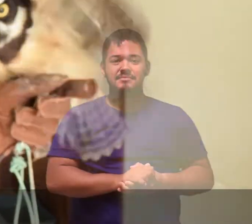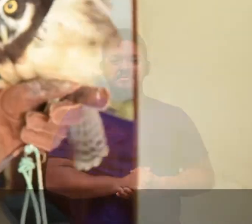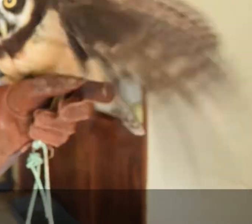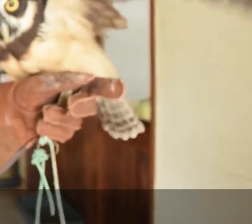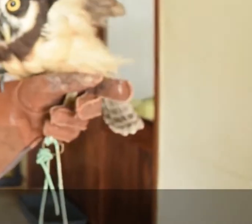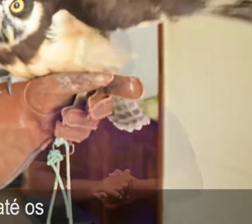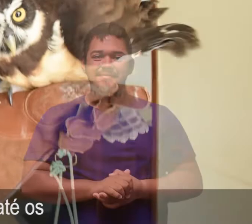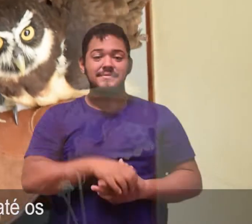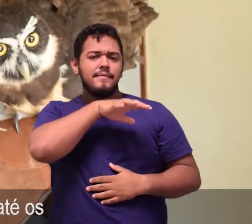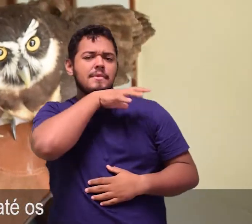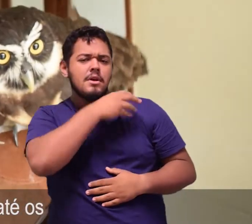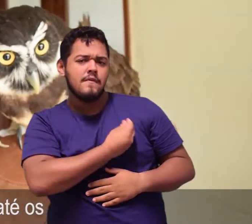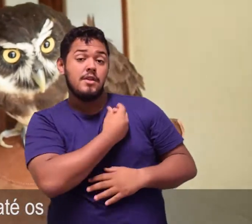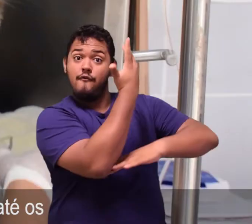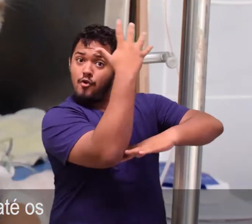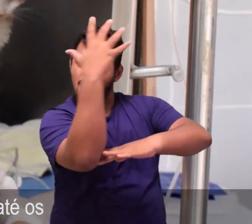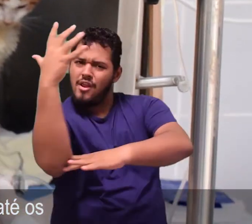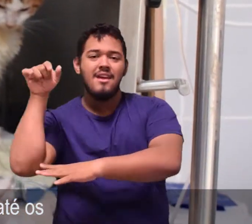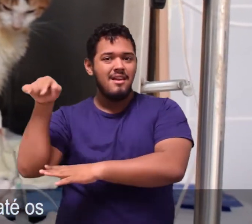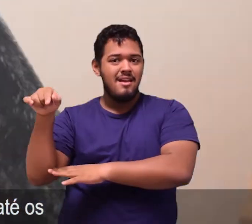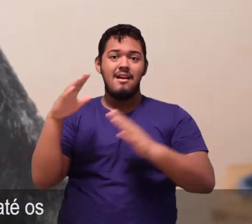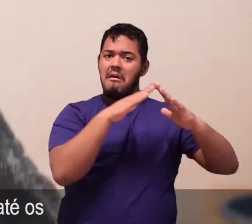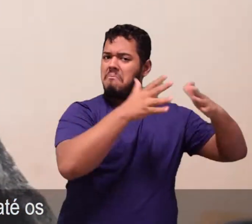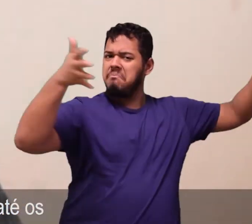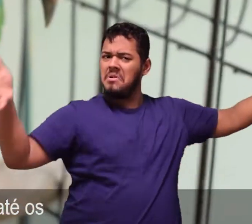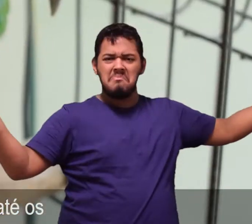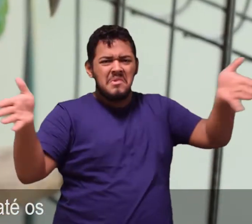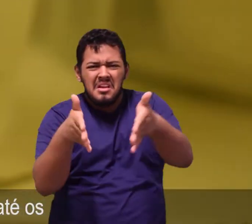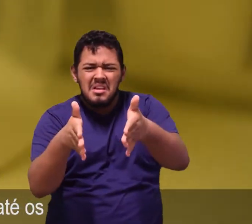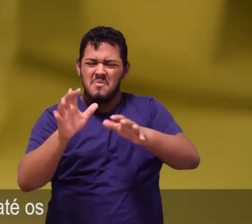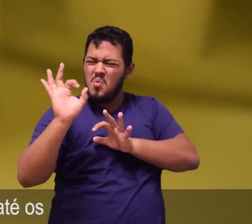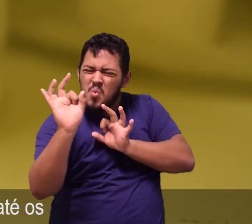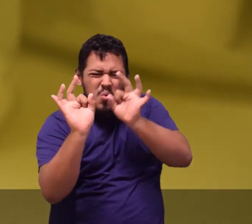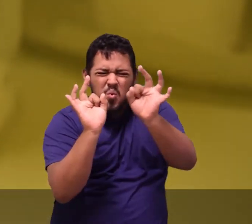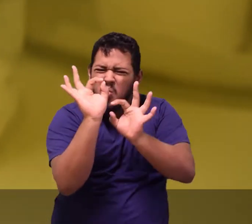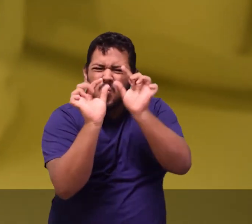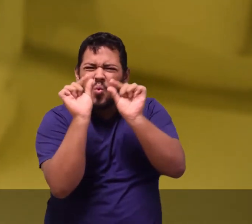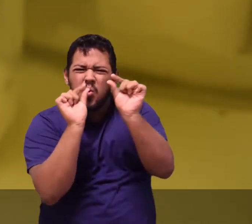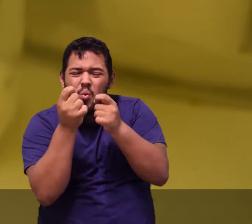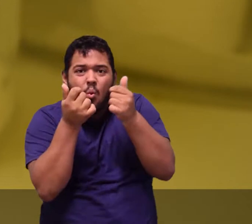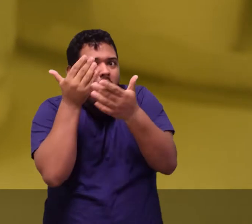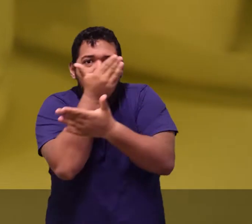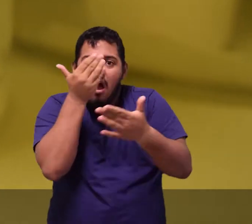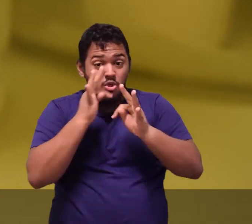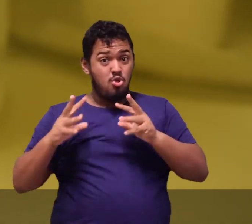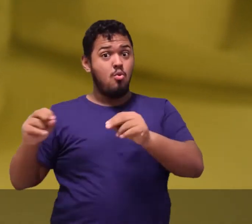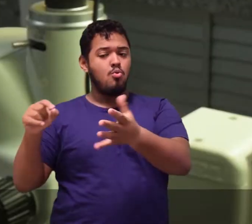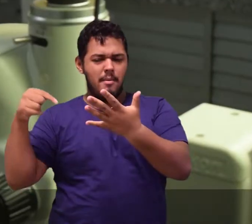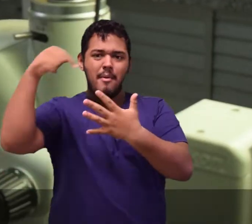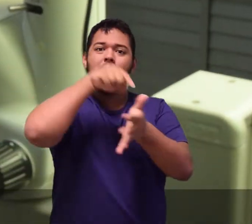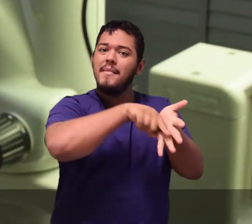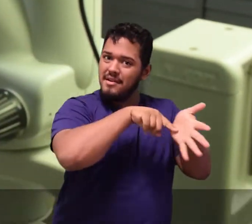tempo. Animais silvestres, domésticos, grandes, pequenos e até os quase invisíveis,